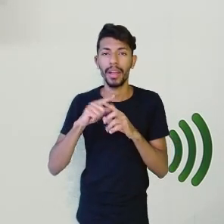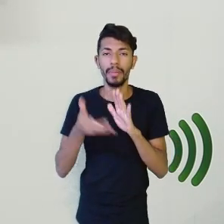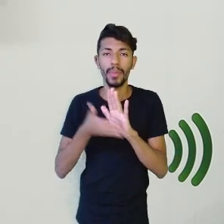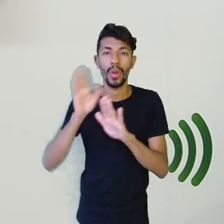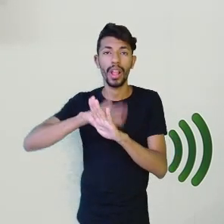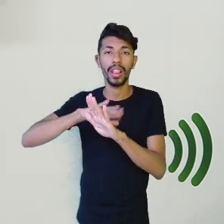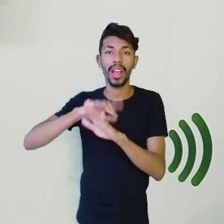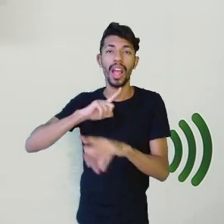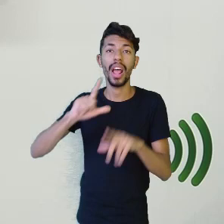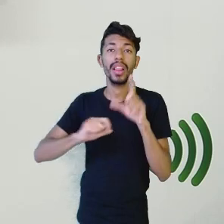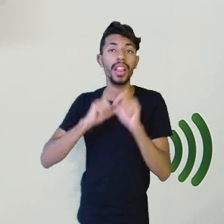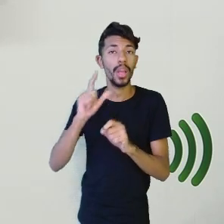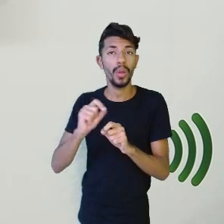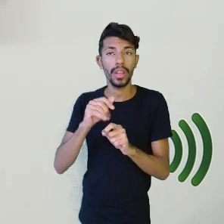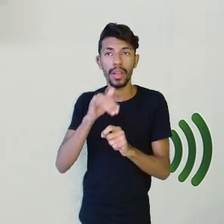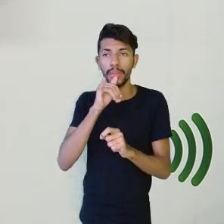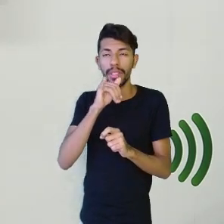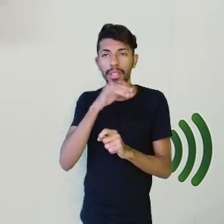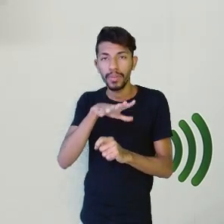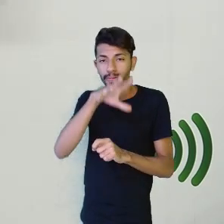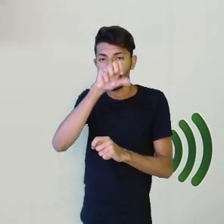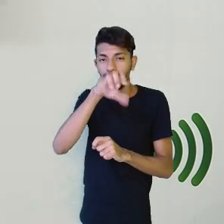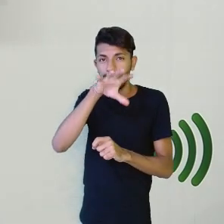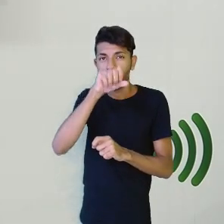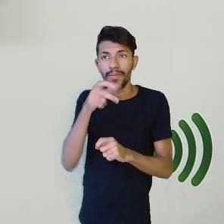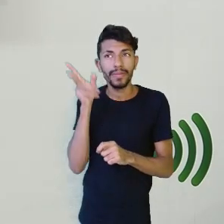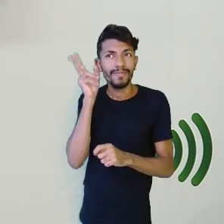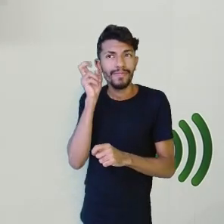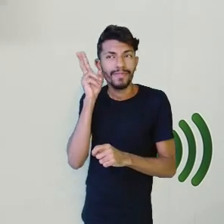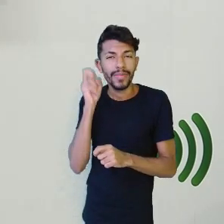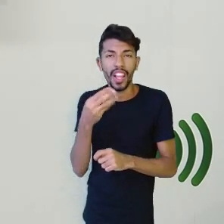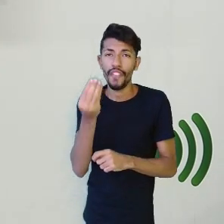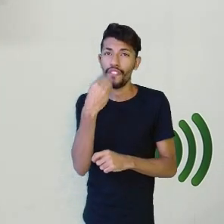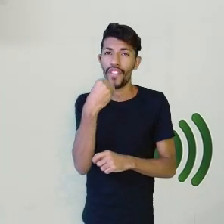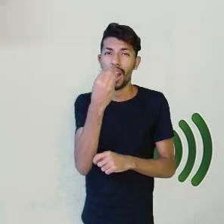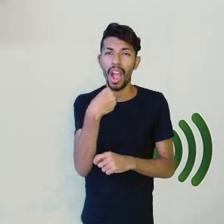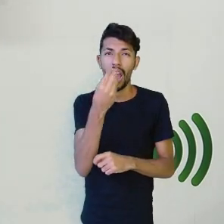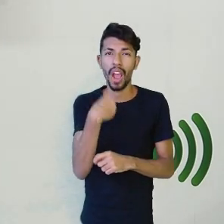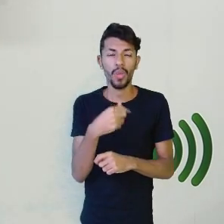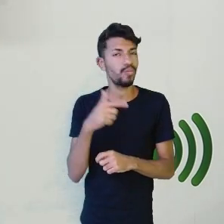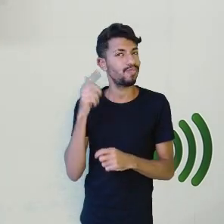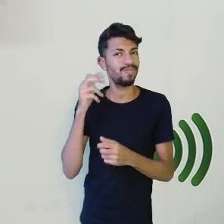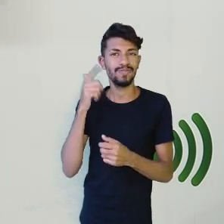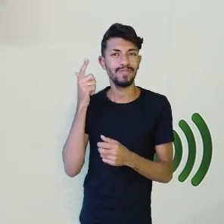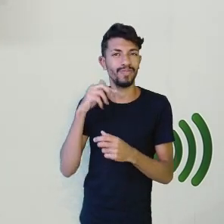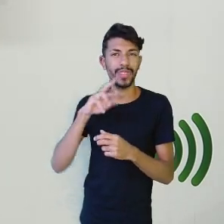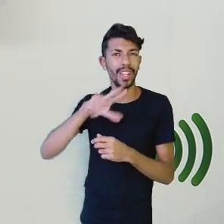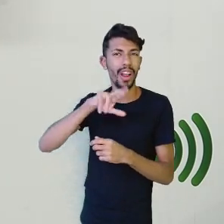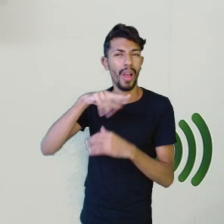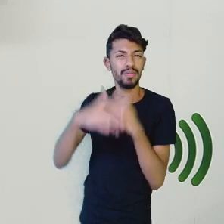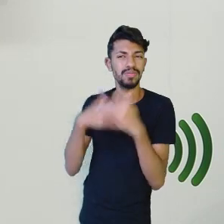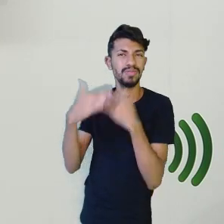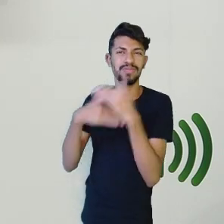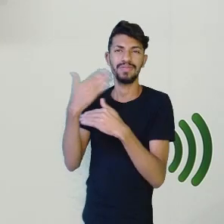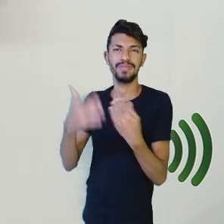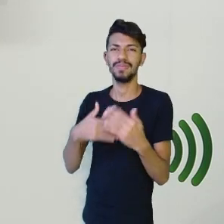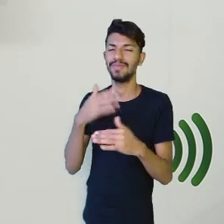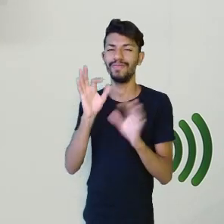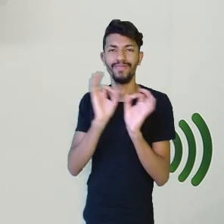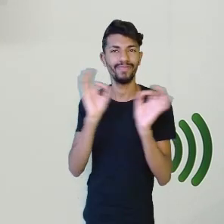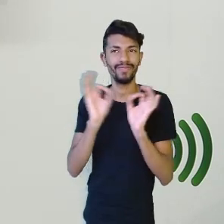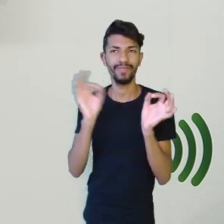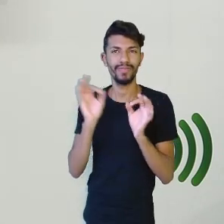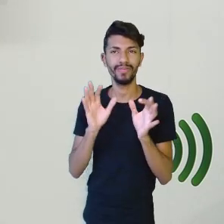o olfato e a audição. Eles não são tão desenvolvidos assim nas aves, entre